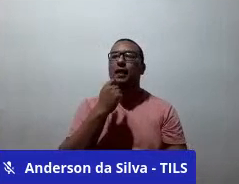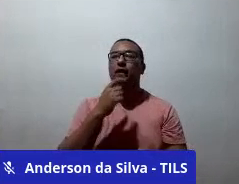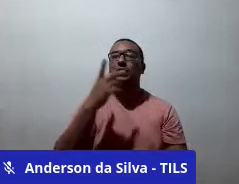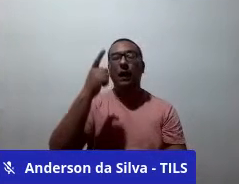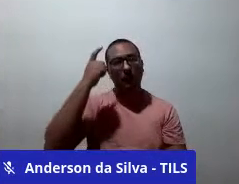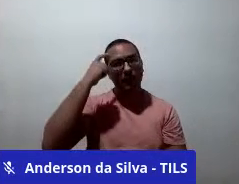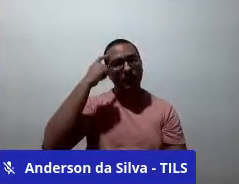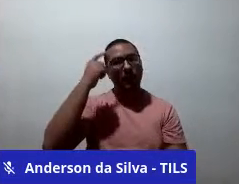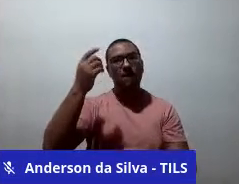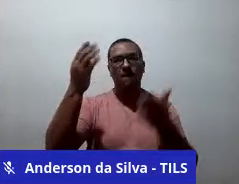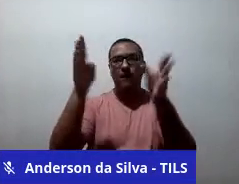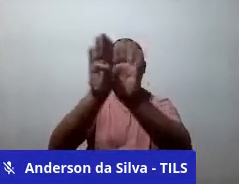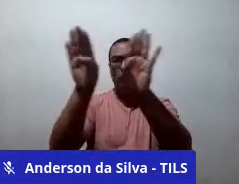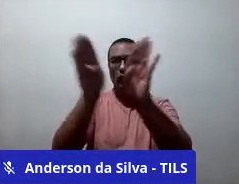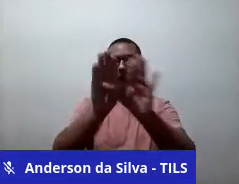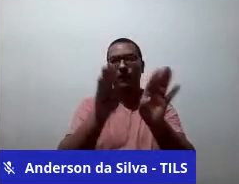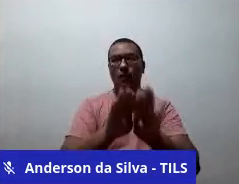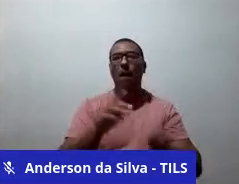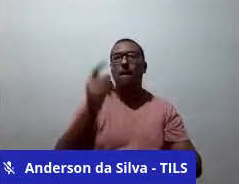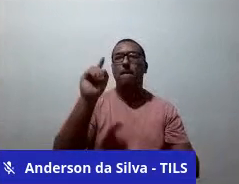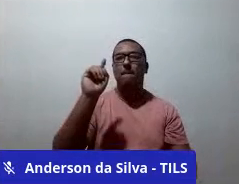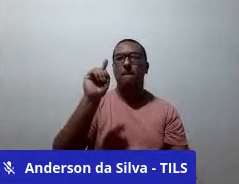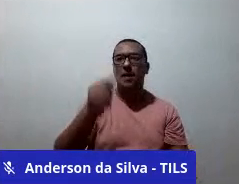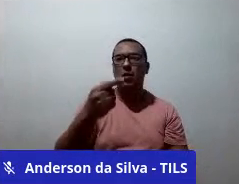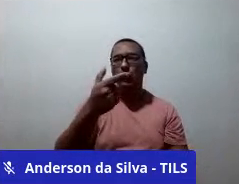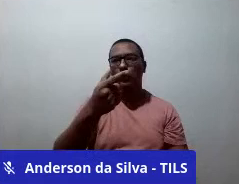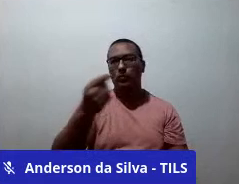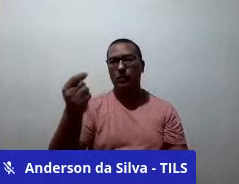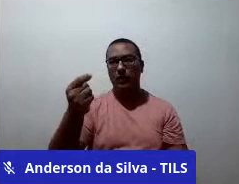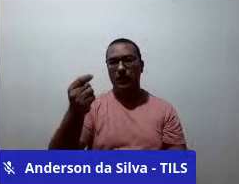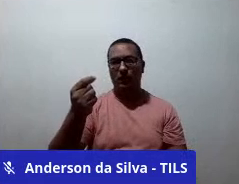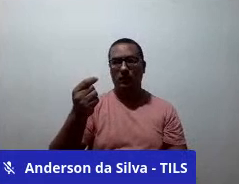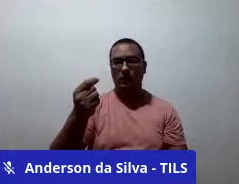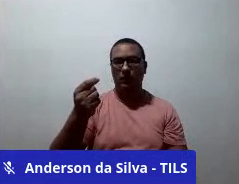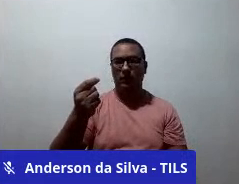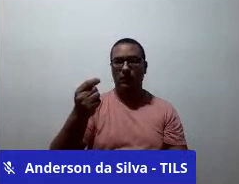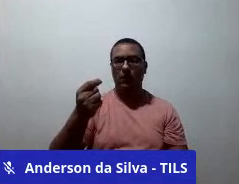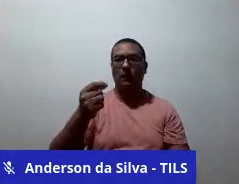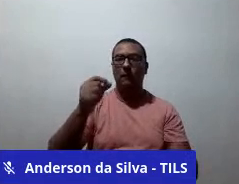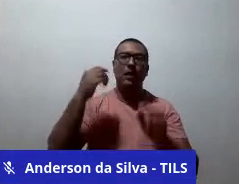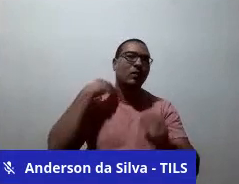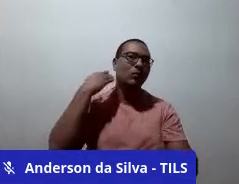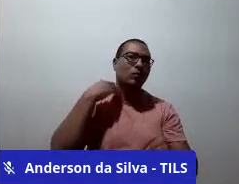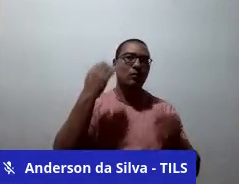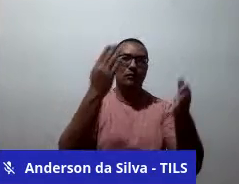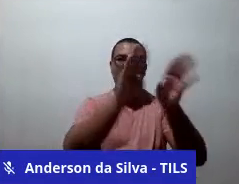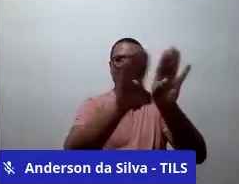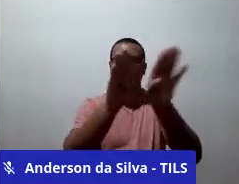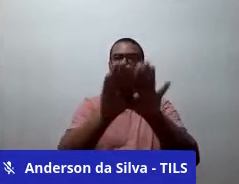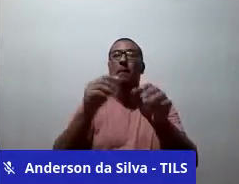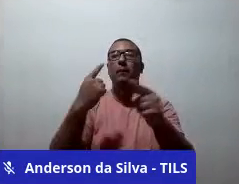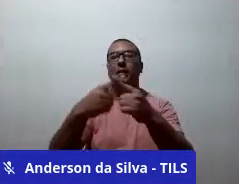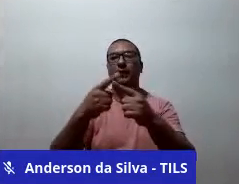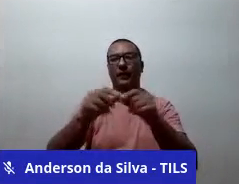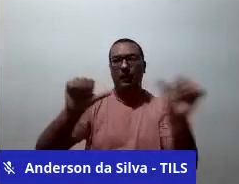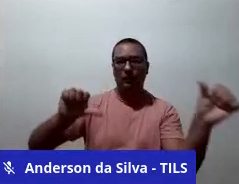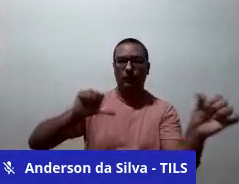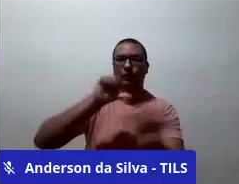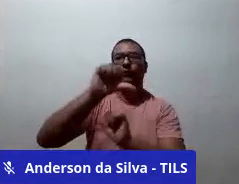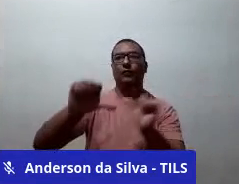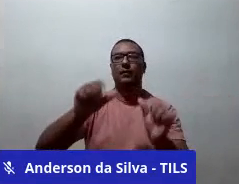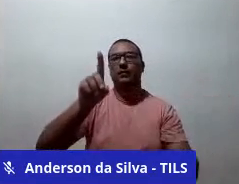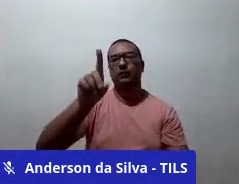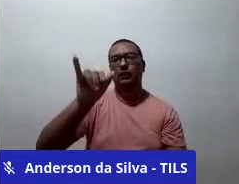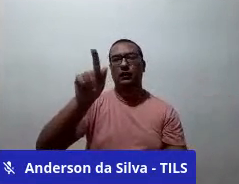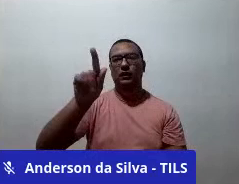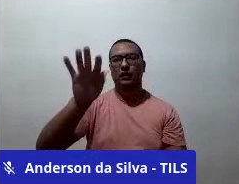1.200 agências já para 2021, justamente pelo impacto da transformação digital no setor financeiro.